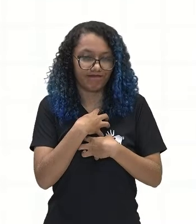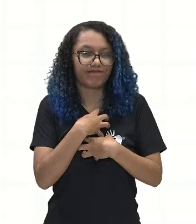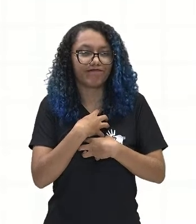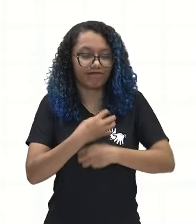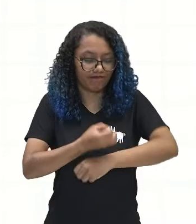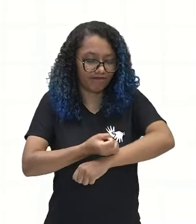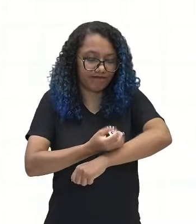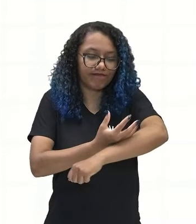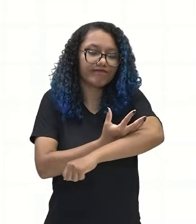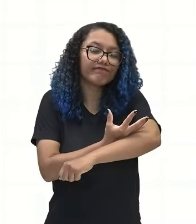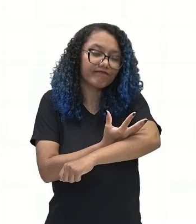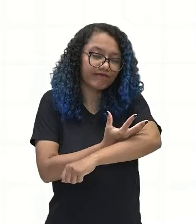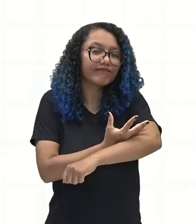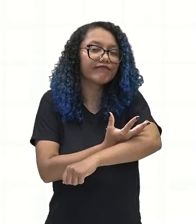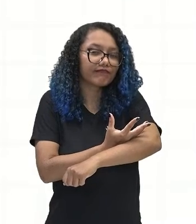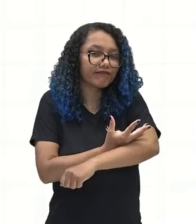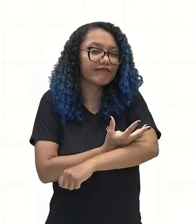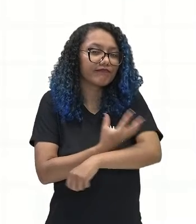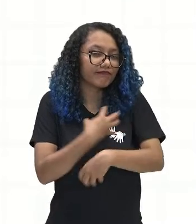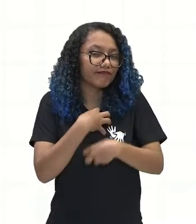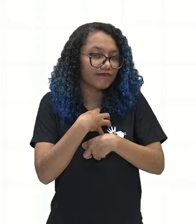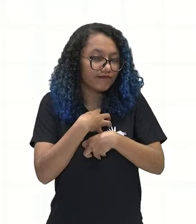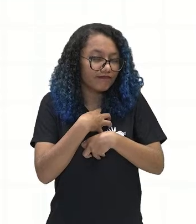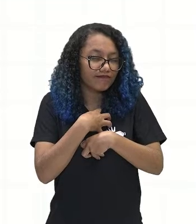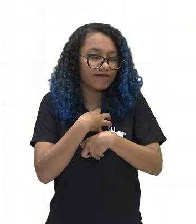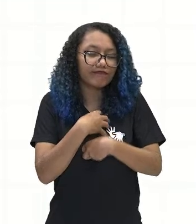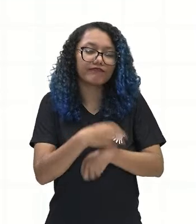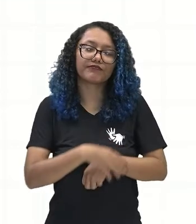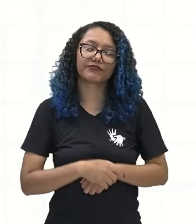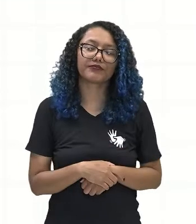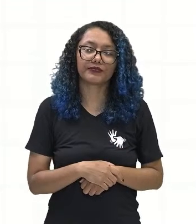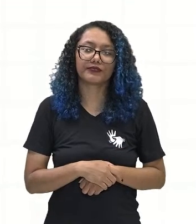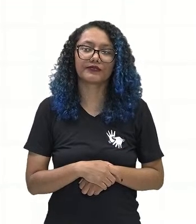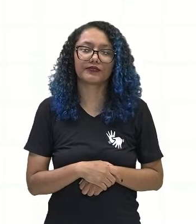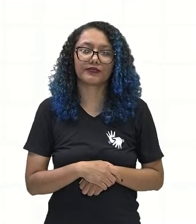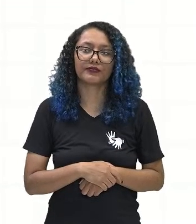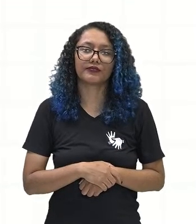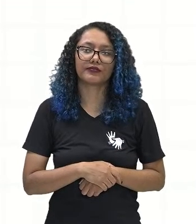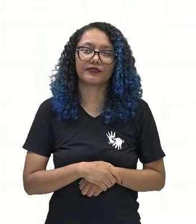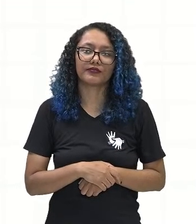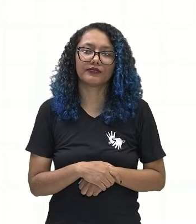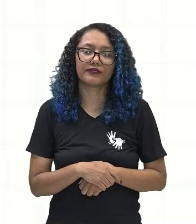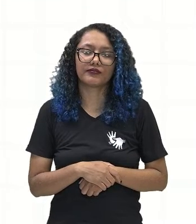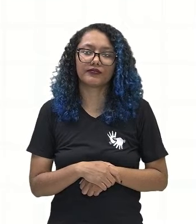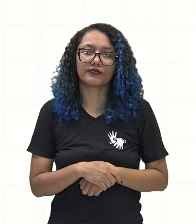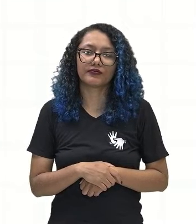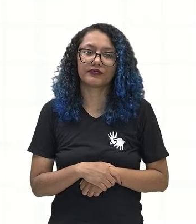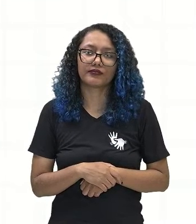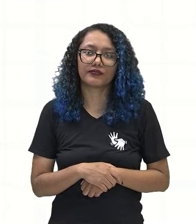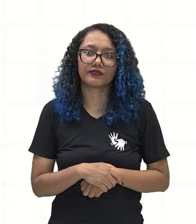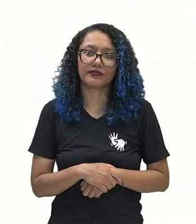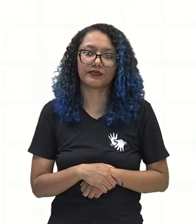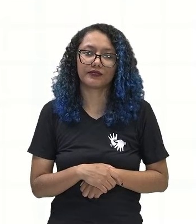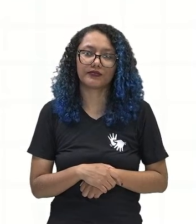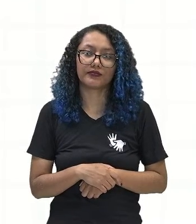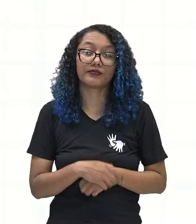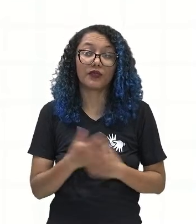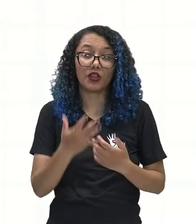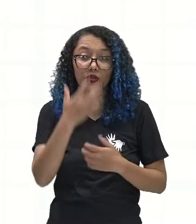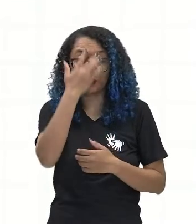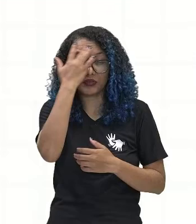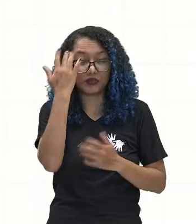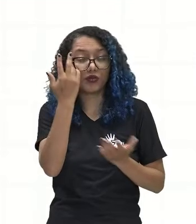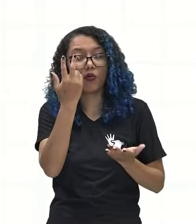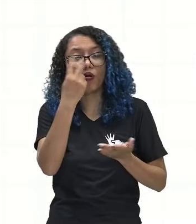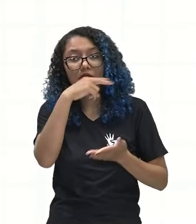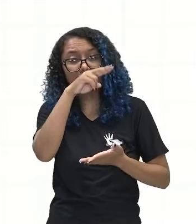emoção, certo? Para a sensibilidade do eleitor, estamos falando sempre de eleitor, mas pode ser do